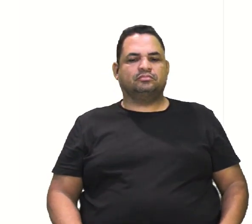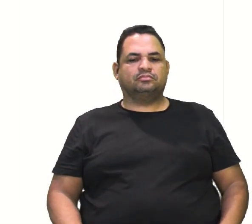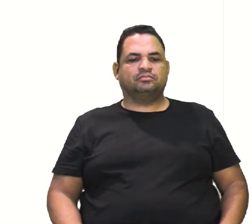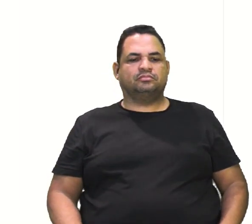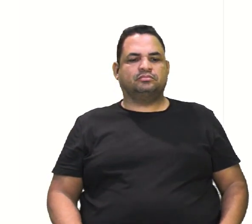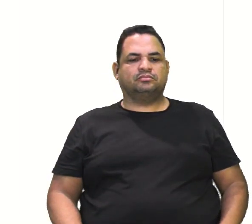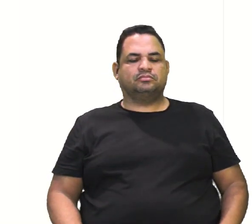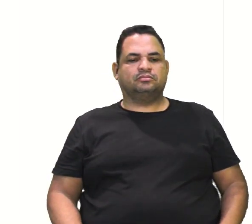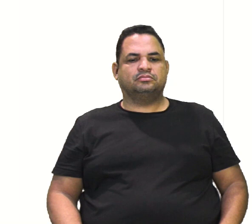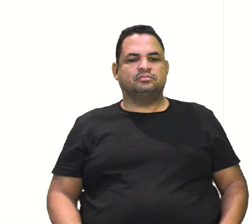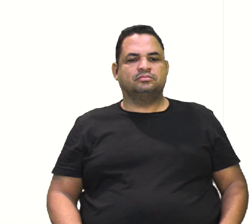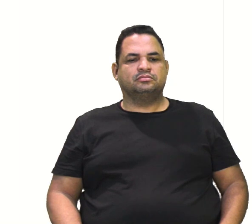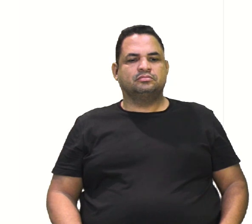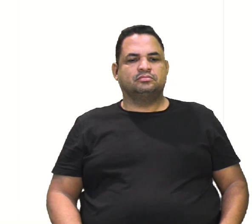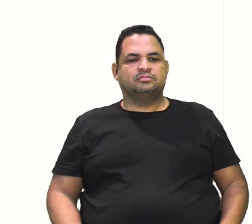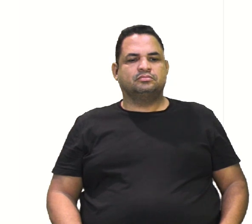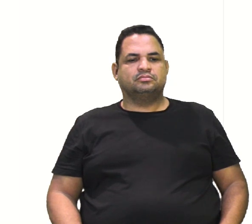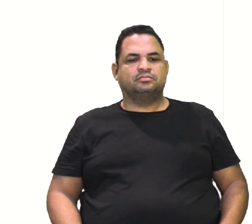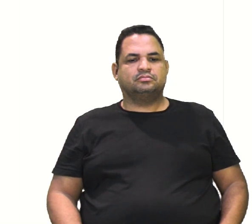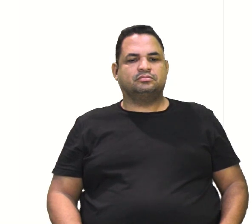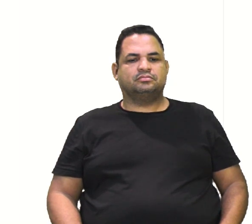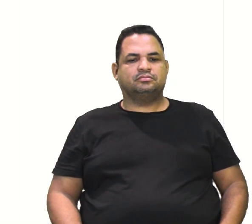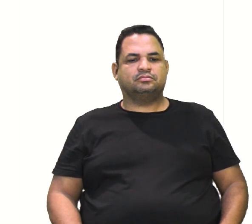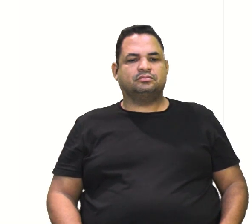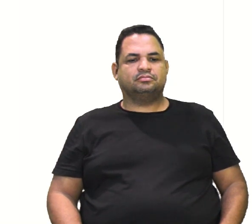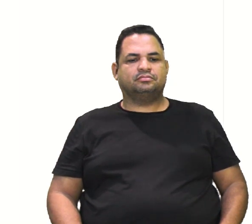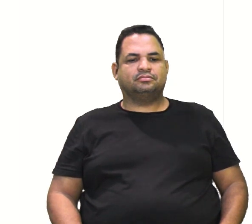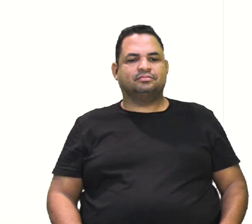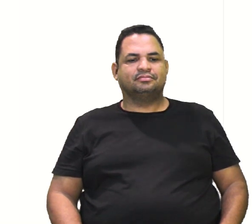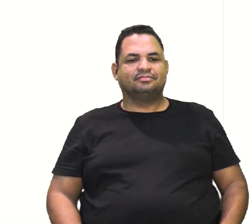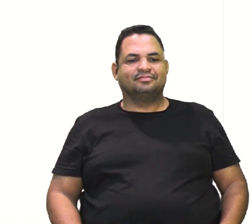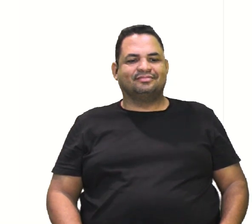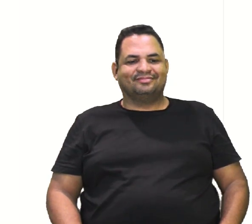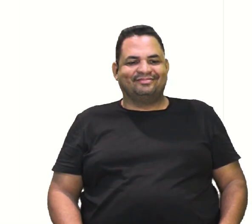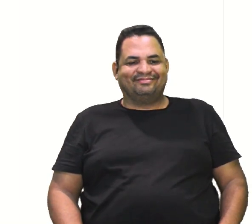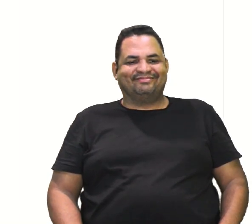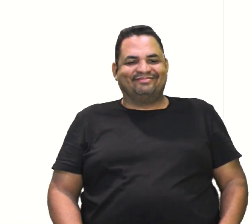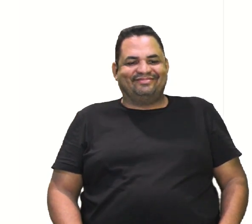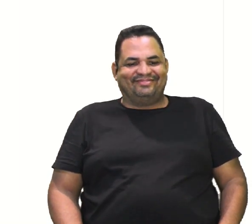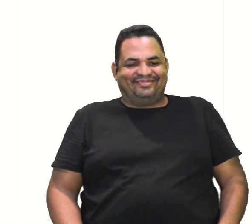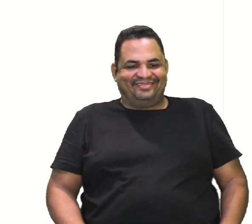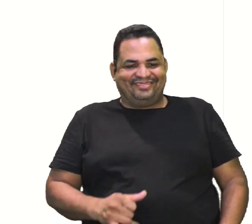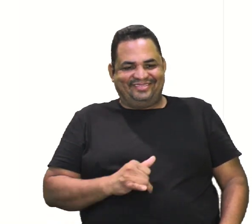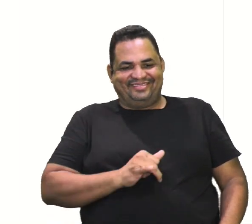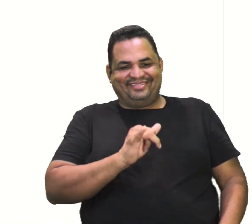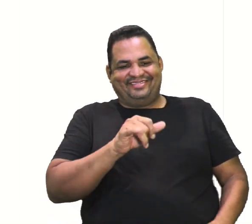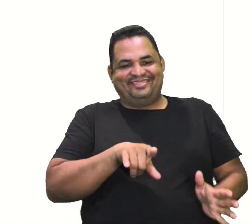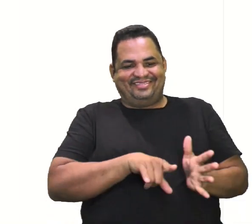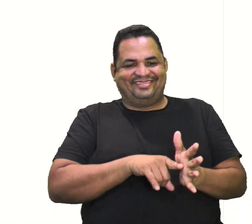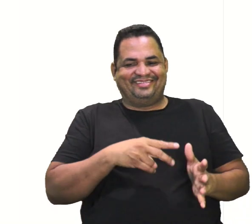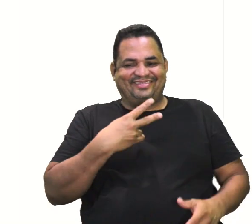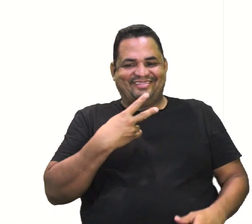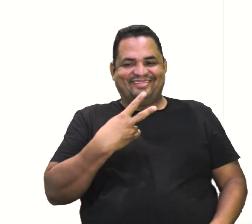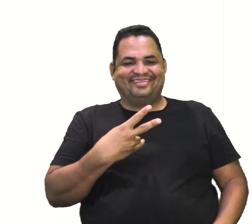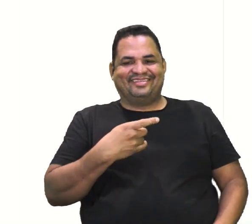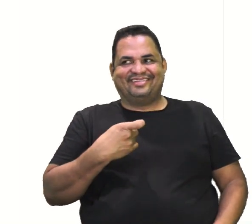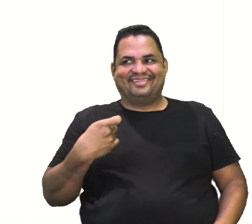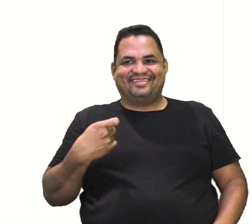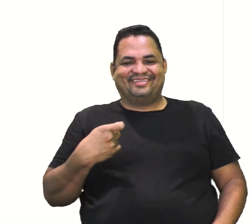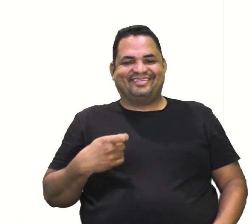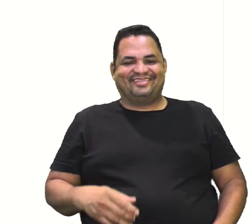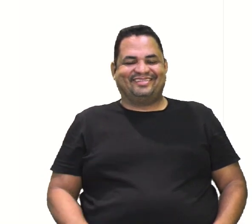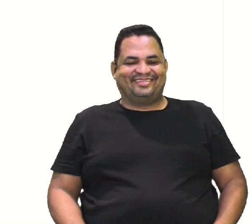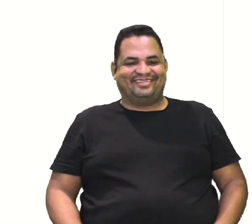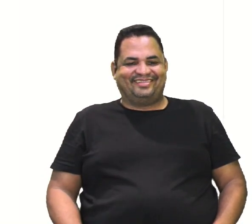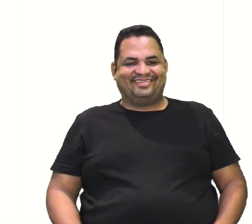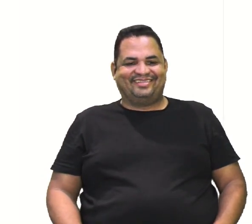2. O 2 passou para o outro lado. Hoje também, né? Tá quase igual. Né? Y menos 2x. Estou